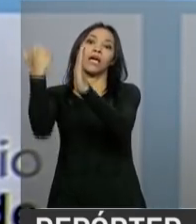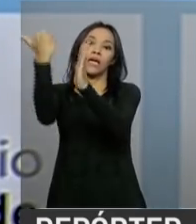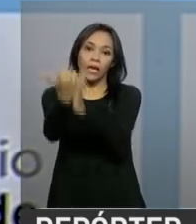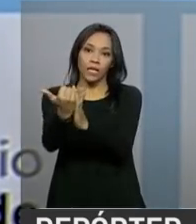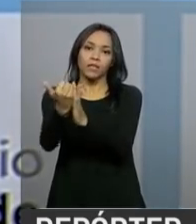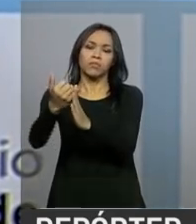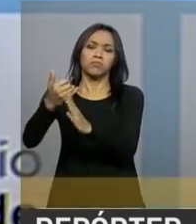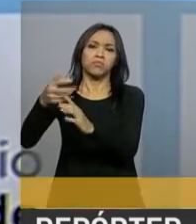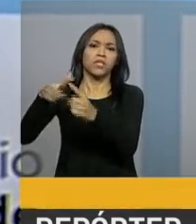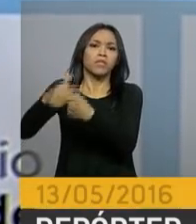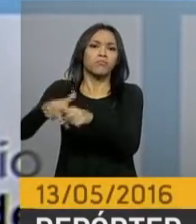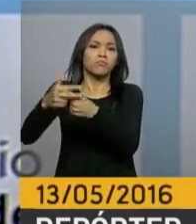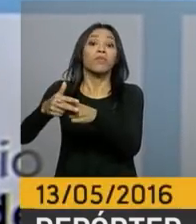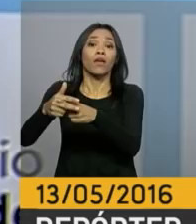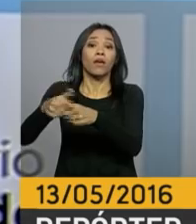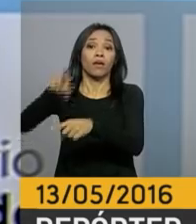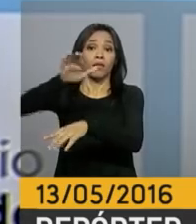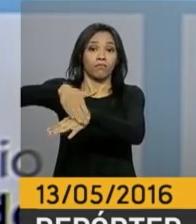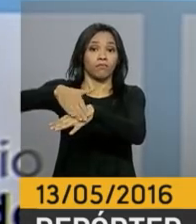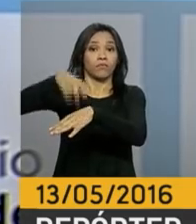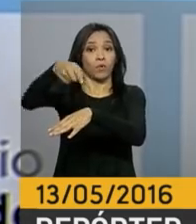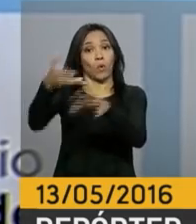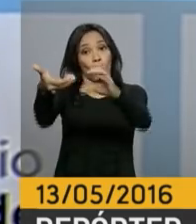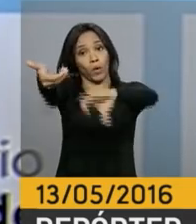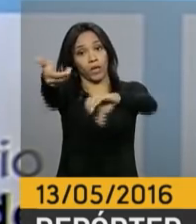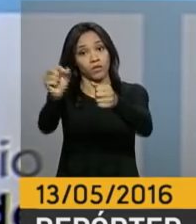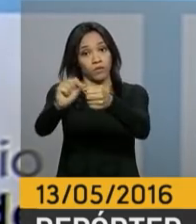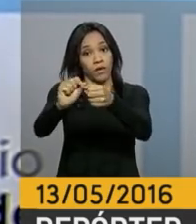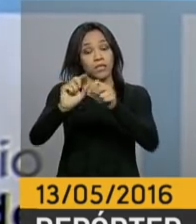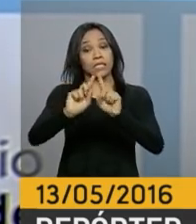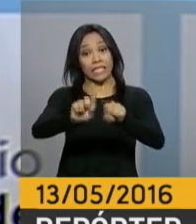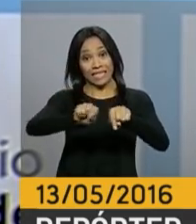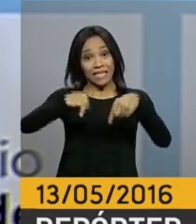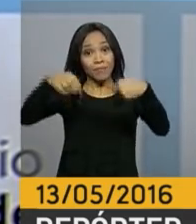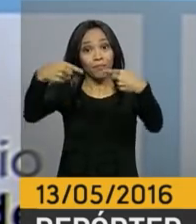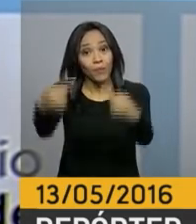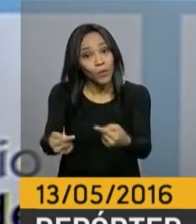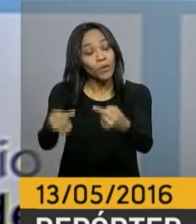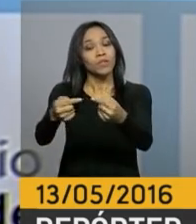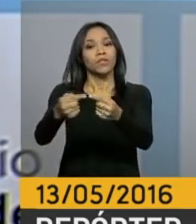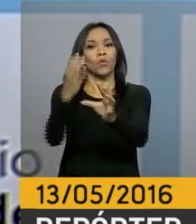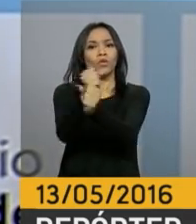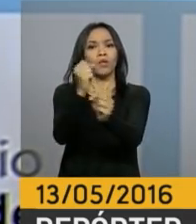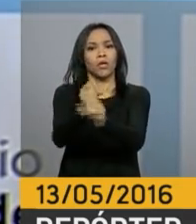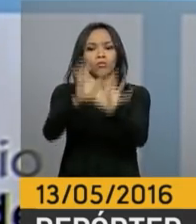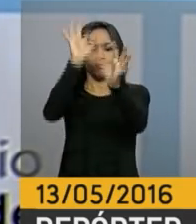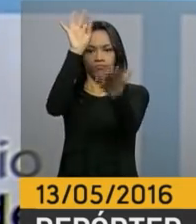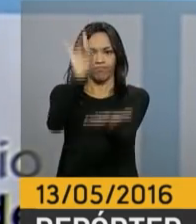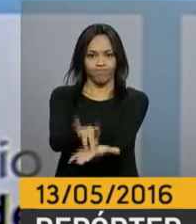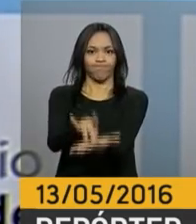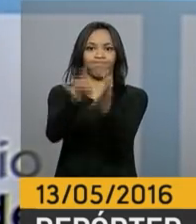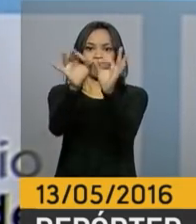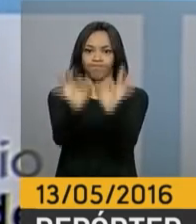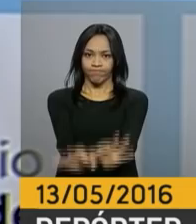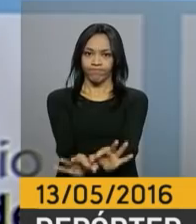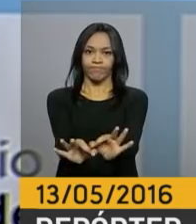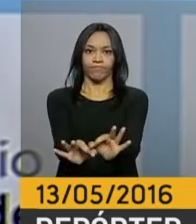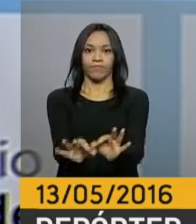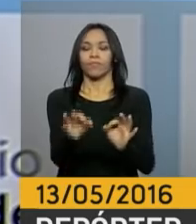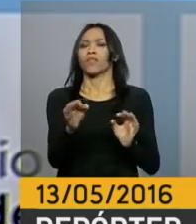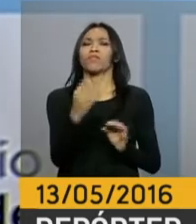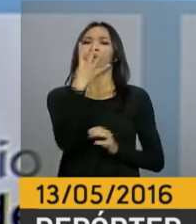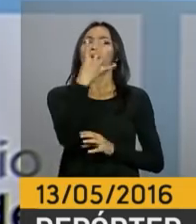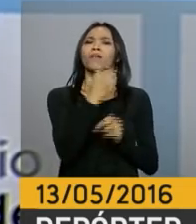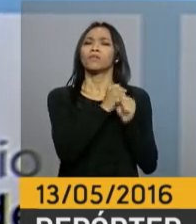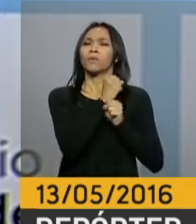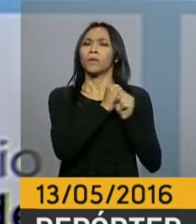e tem depois a realização do orçamento a realização de receita é menor do que a proposta que o governo mandou há 4 anos